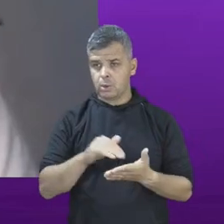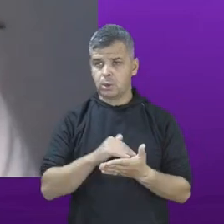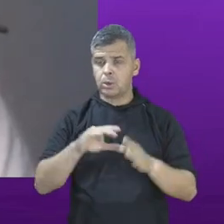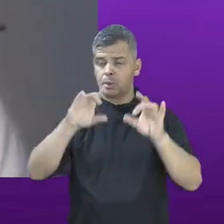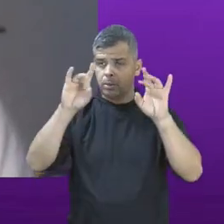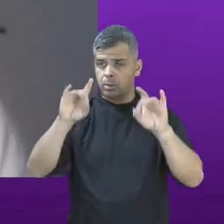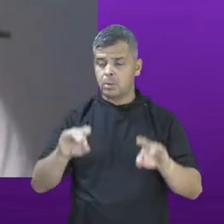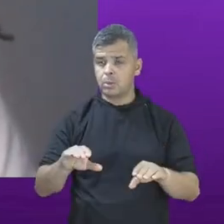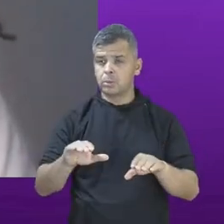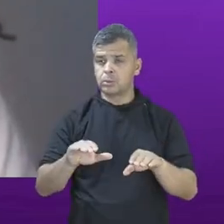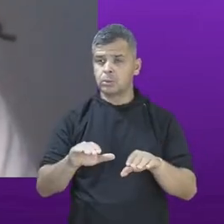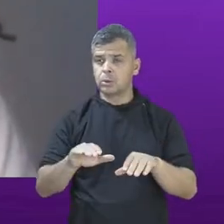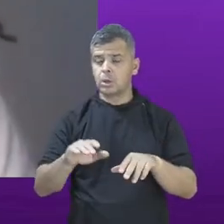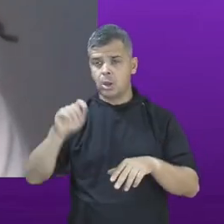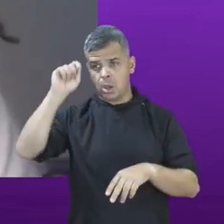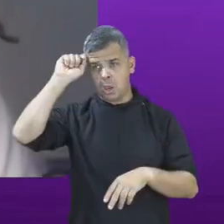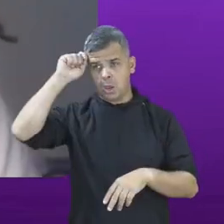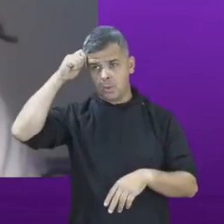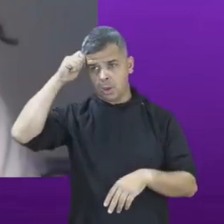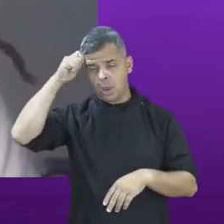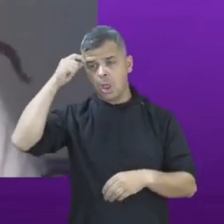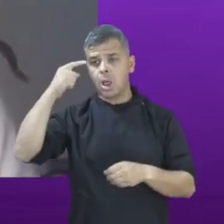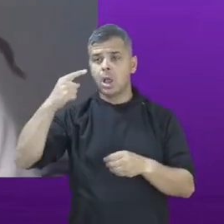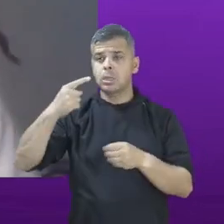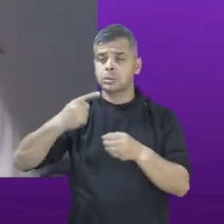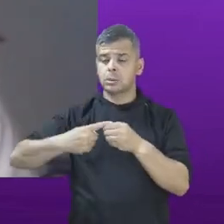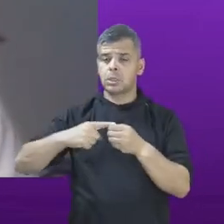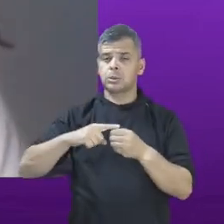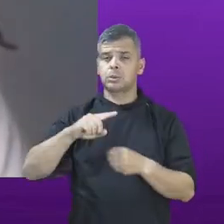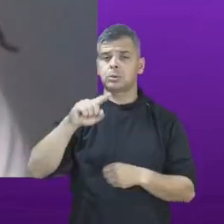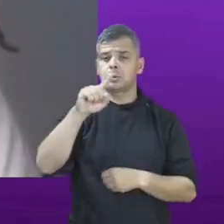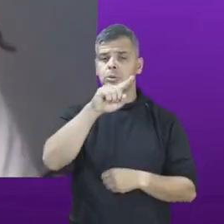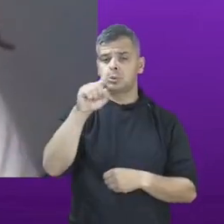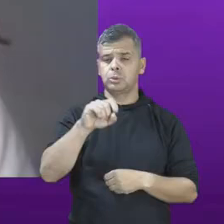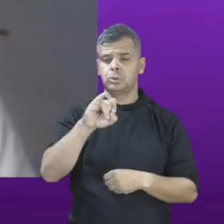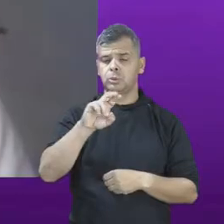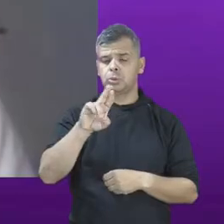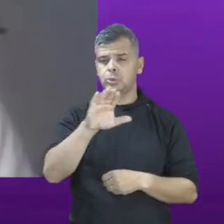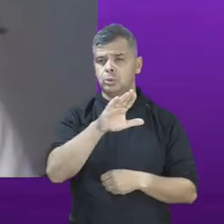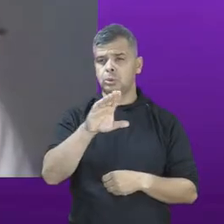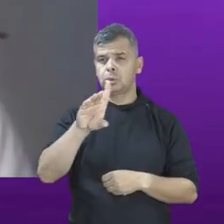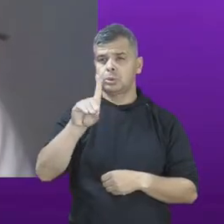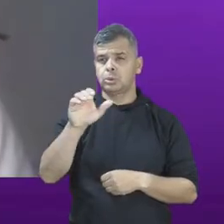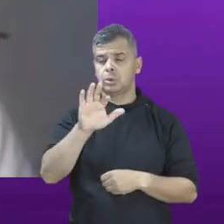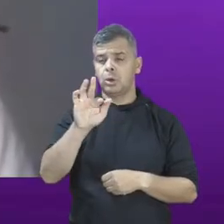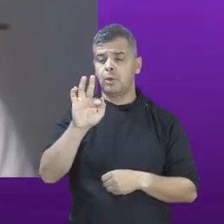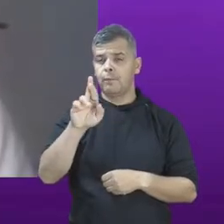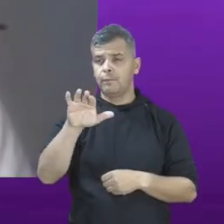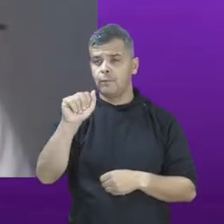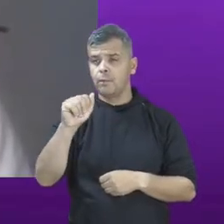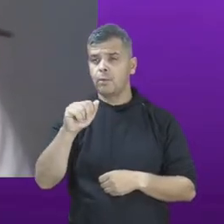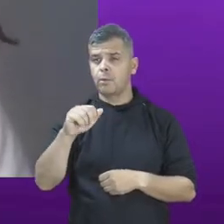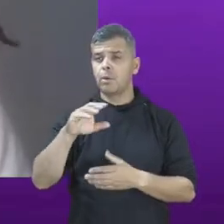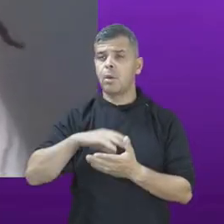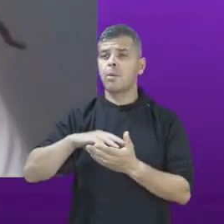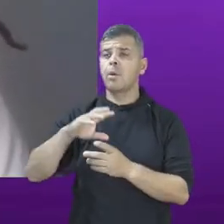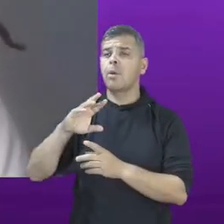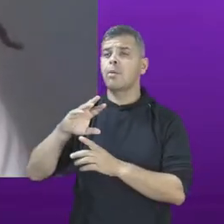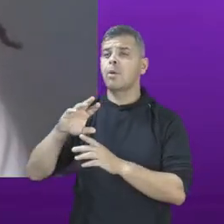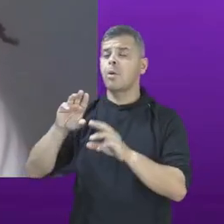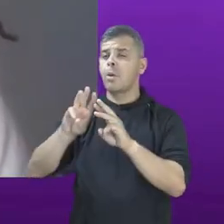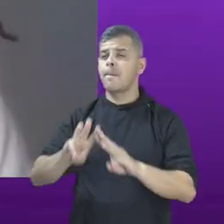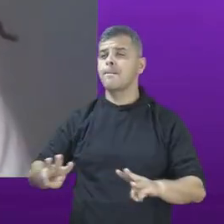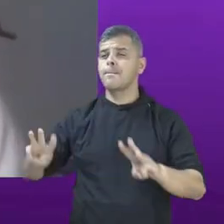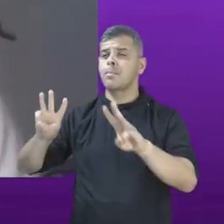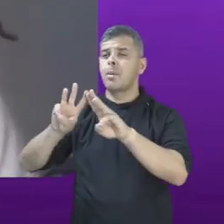da Igualdade Racial, aqui na cidade de Juiz de Fora, e essa semana, em especial, a gente está inaugurando um museu, um centro de